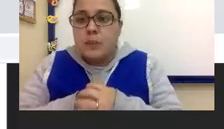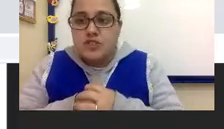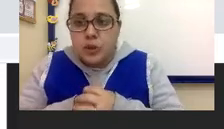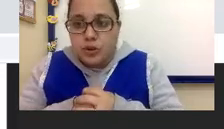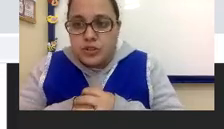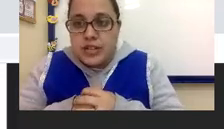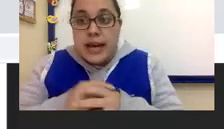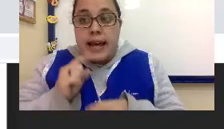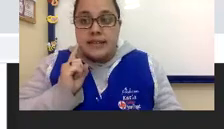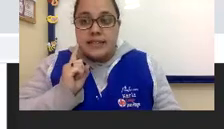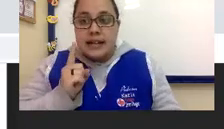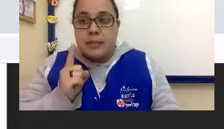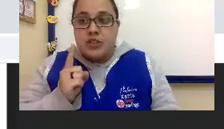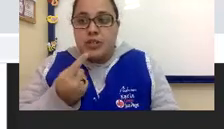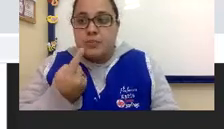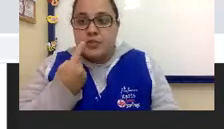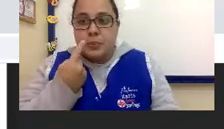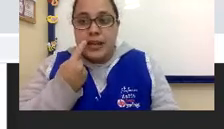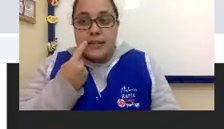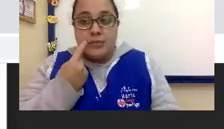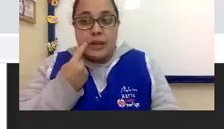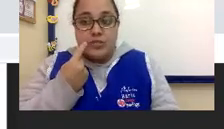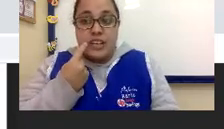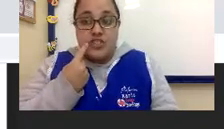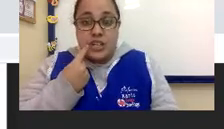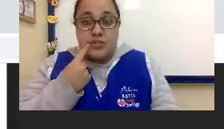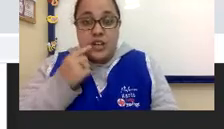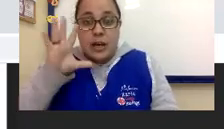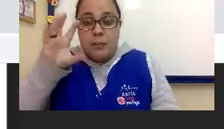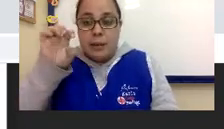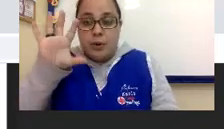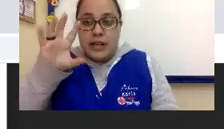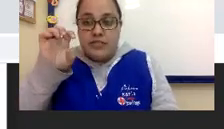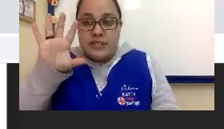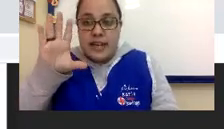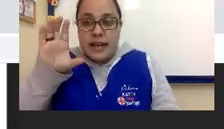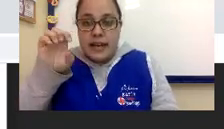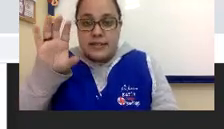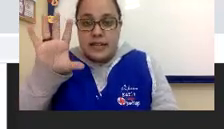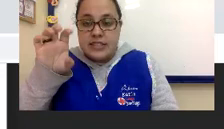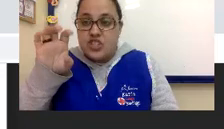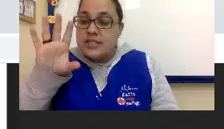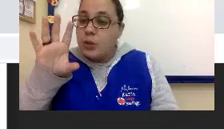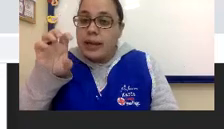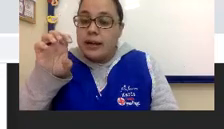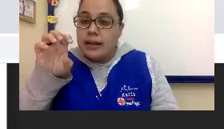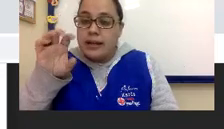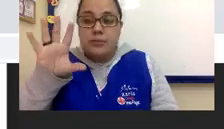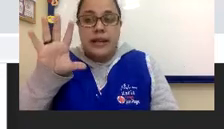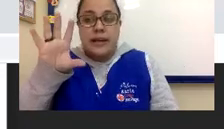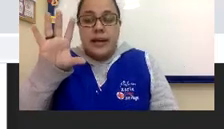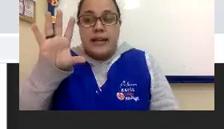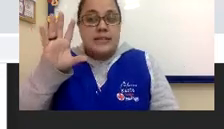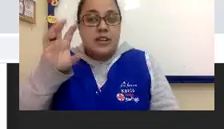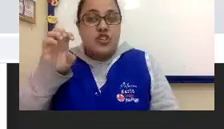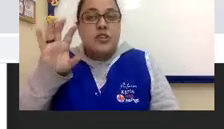alimentos pastosos? Exatamente por isso, porque elas não têm os dentinhos para poder fazer essa digestão mecânica, ela não